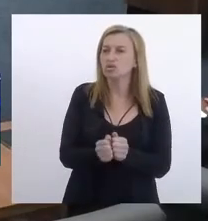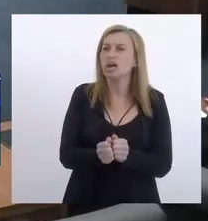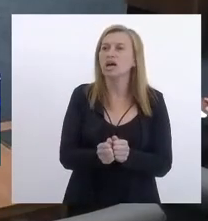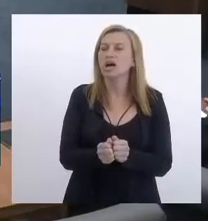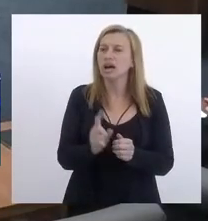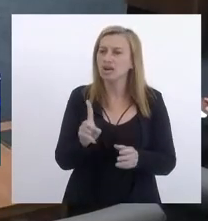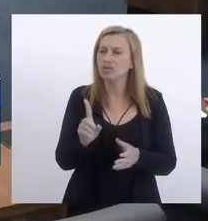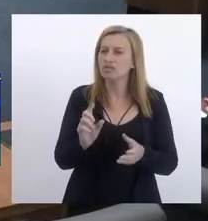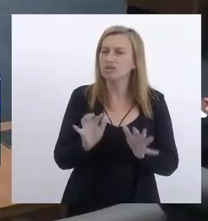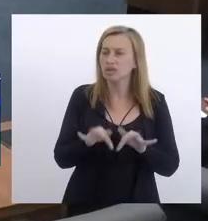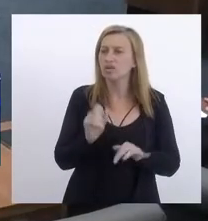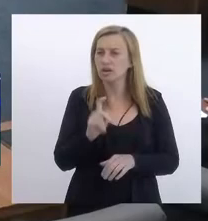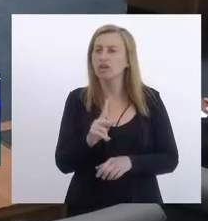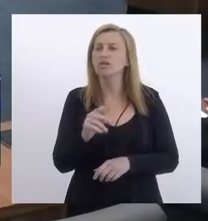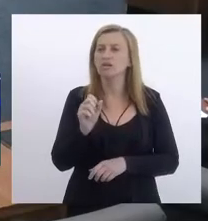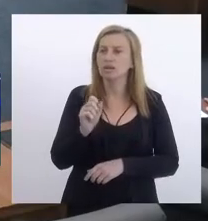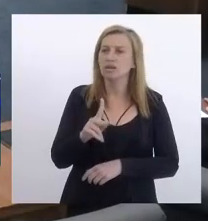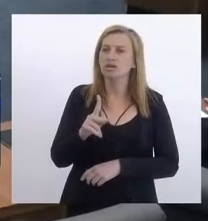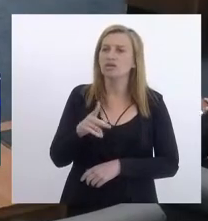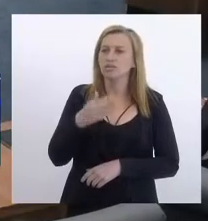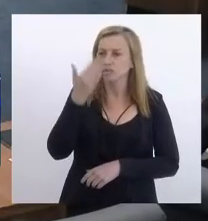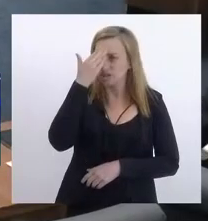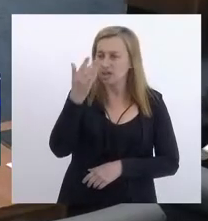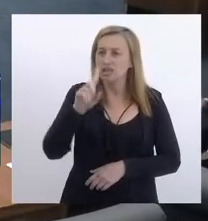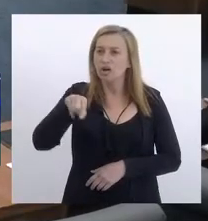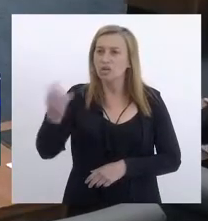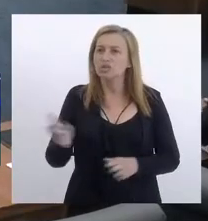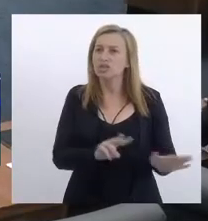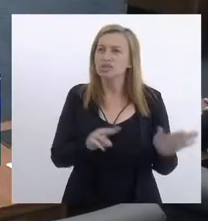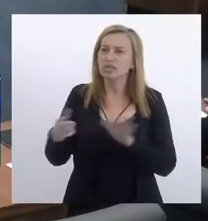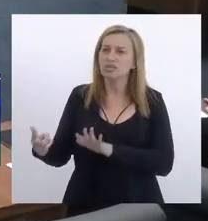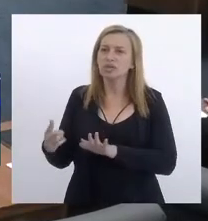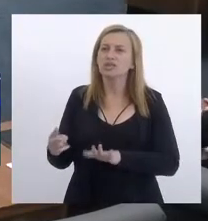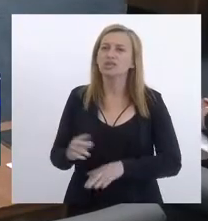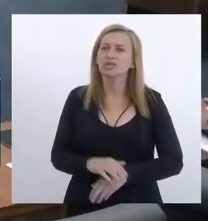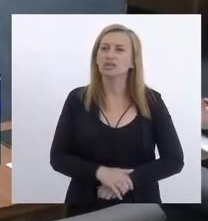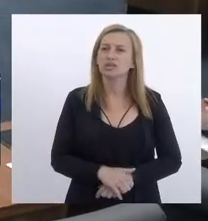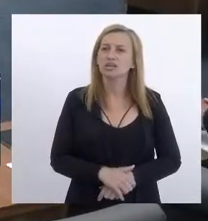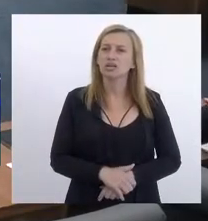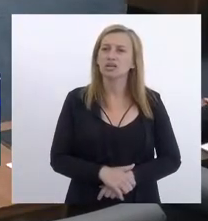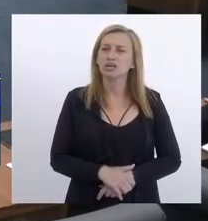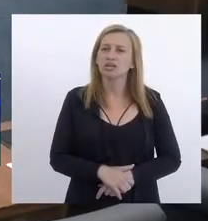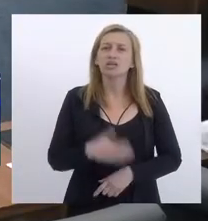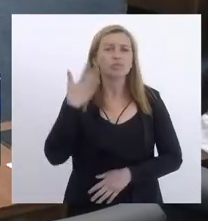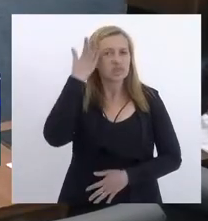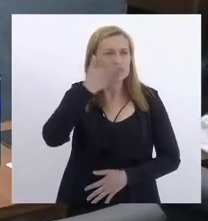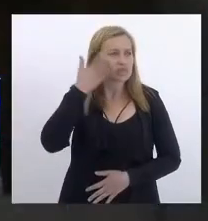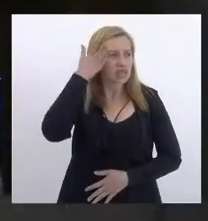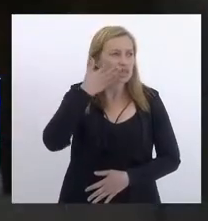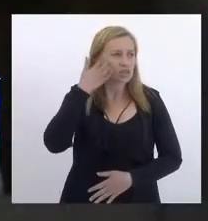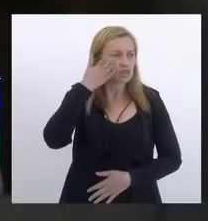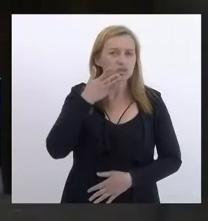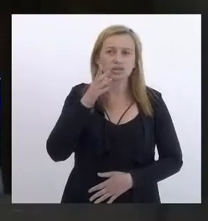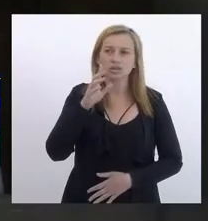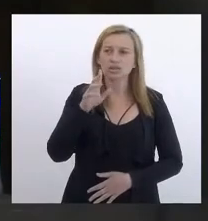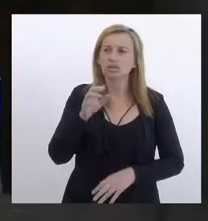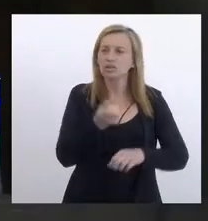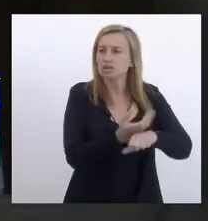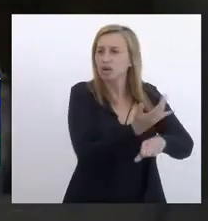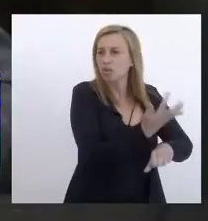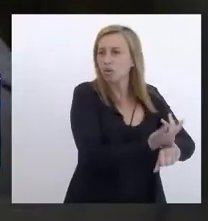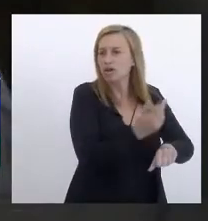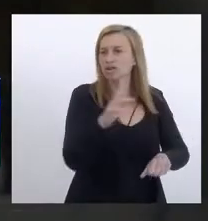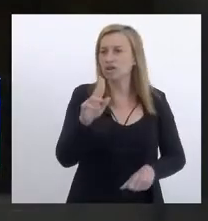ponho. Está perfeito, obrigado. E também vou trazer na próxima semana a mensagem da UERJ e da UESO e o